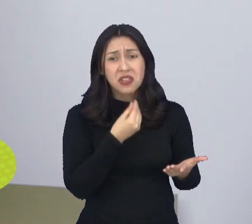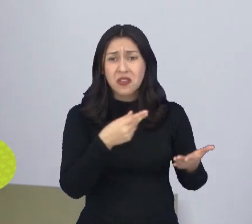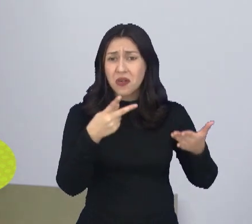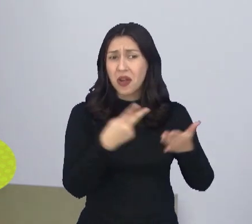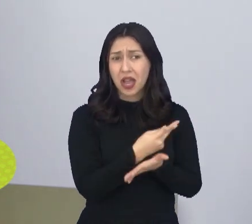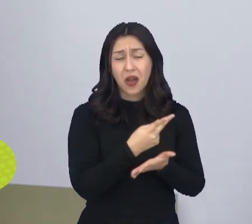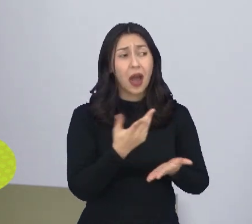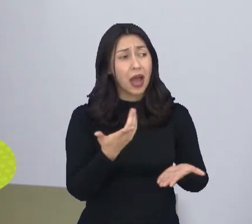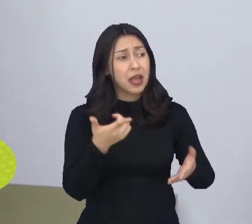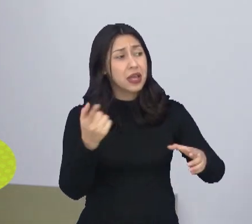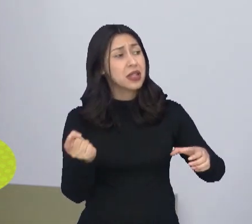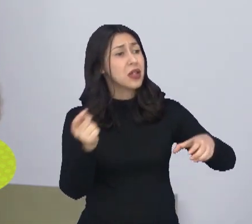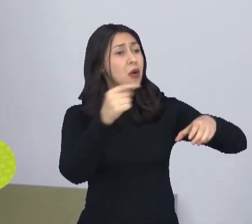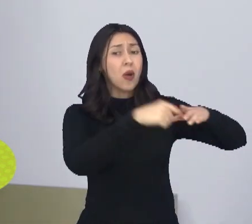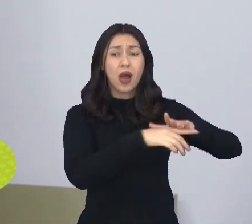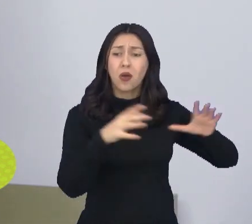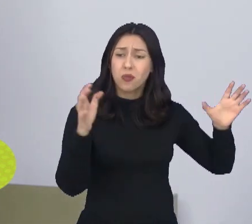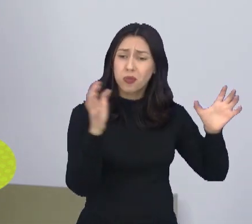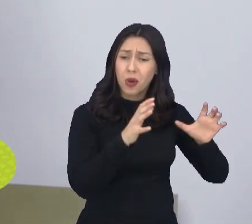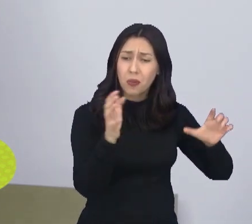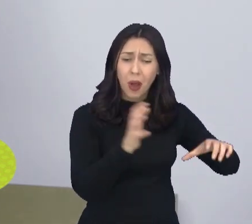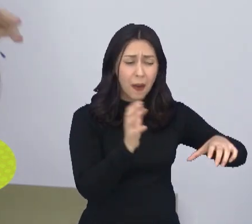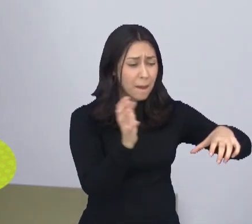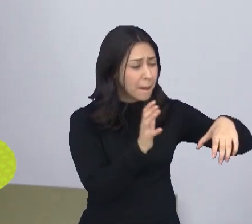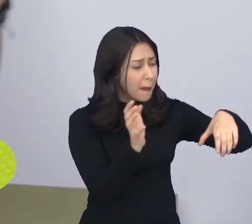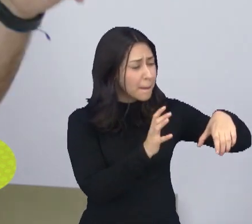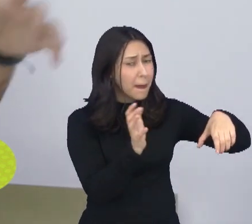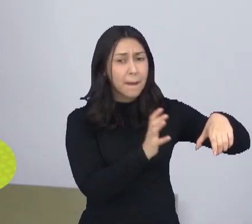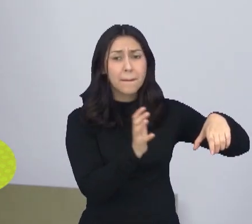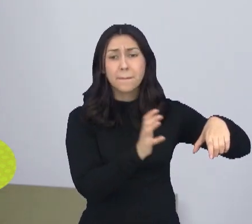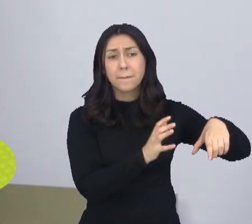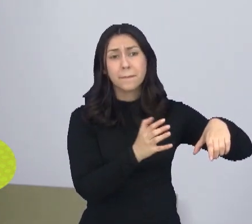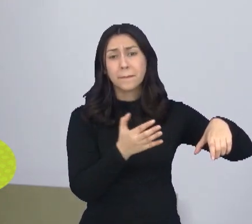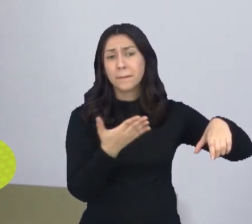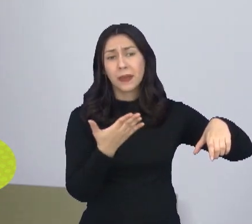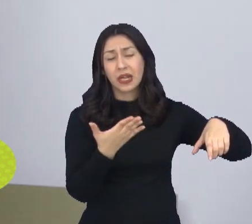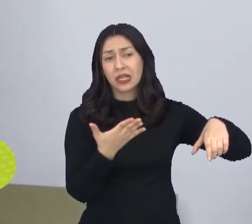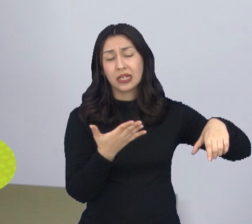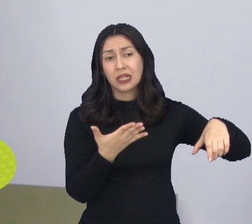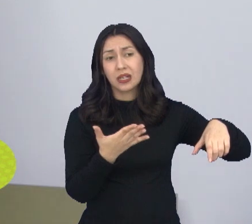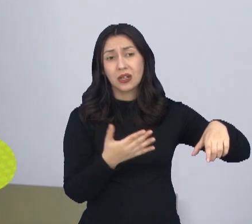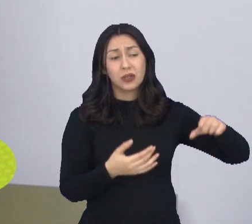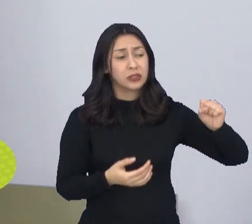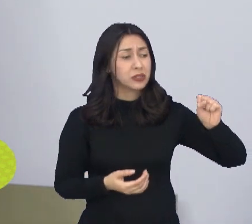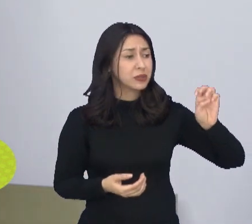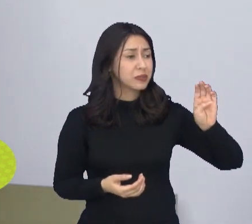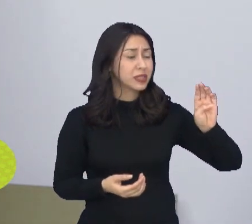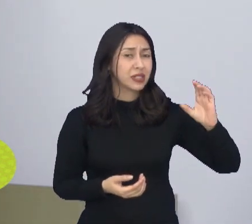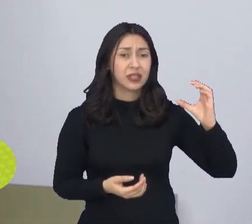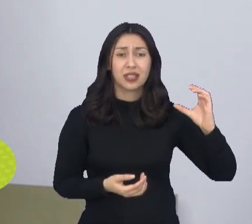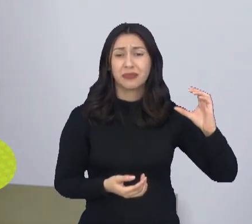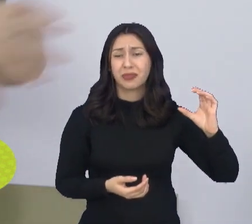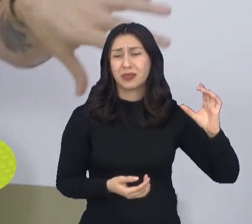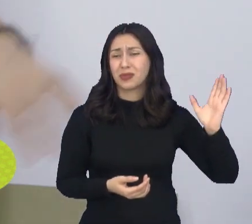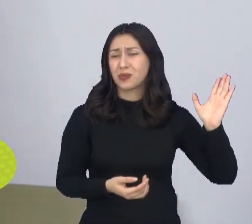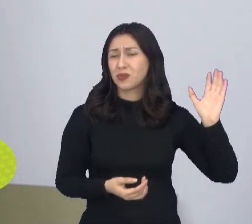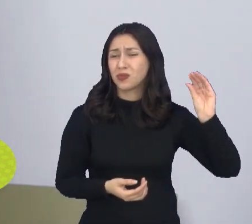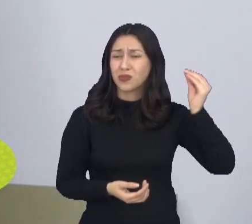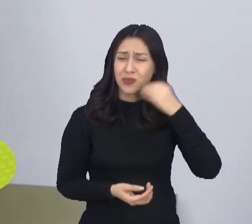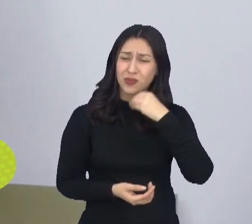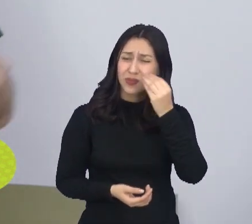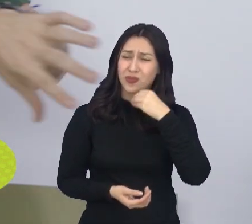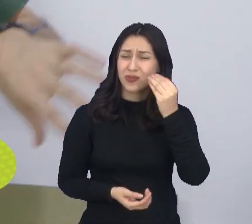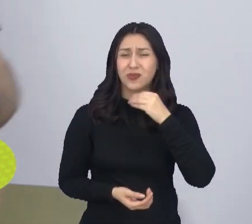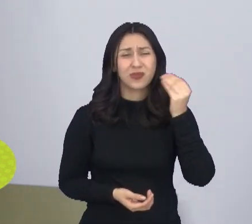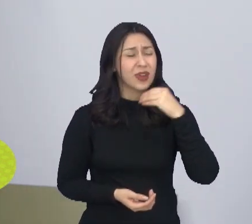todo mundo no ataque, o sistema tático do São Bernardo era 0-0-11, tá? 10, né? Porque o goleiro ficou. Tinha hora que